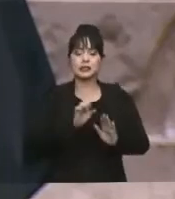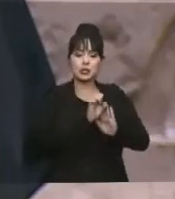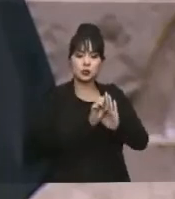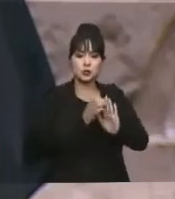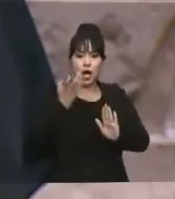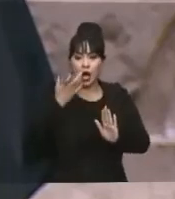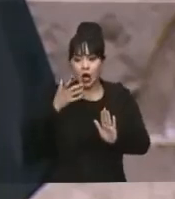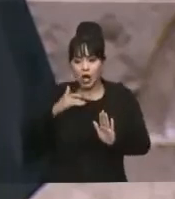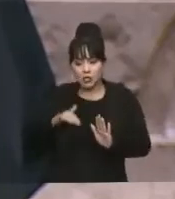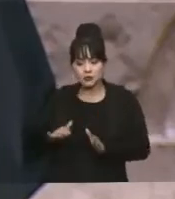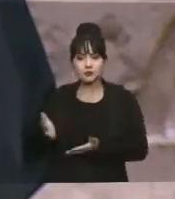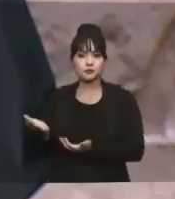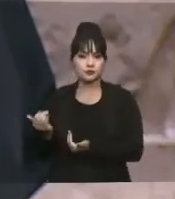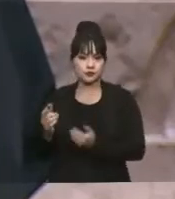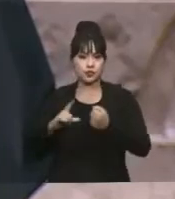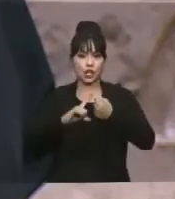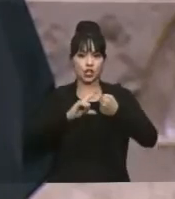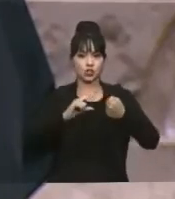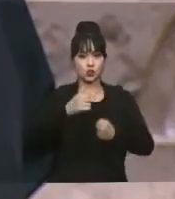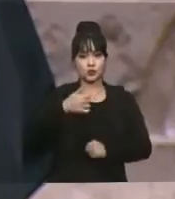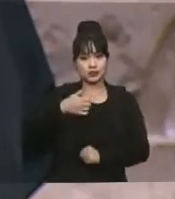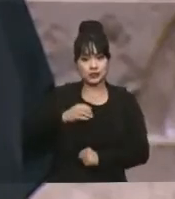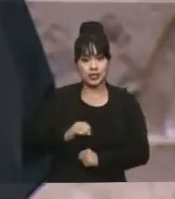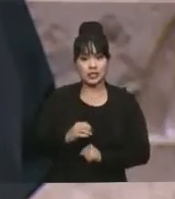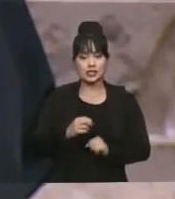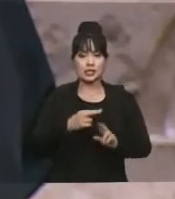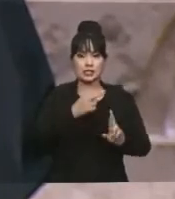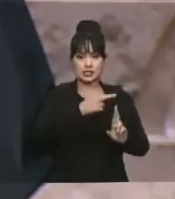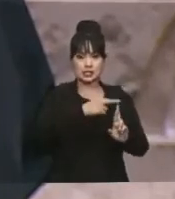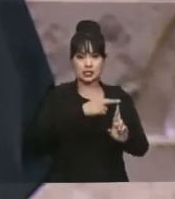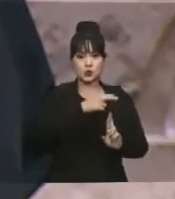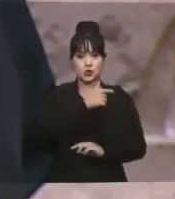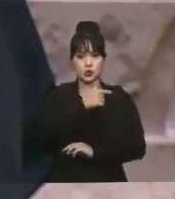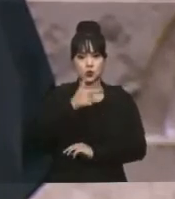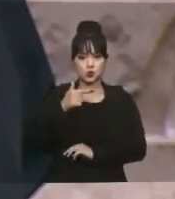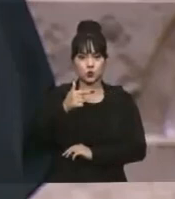do Adolescente, no artigo 10, inciso